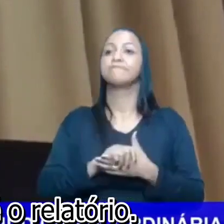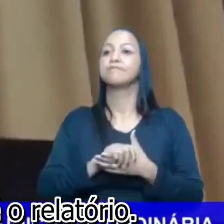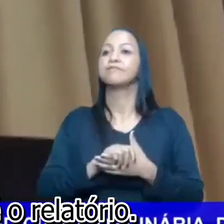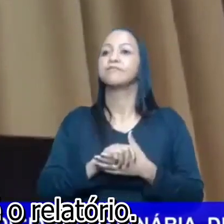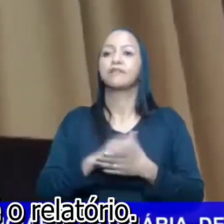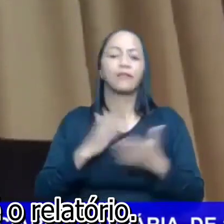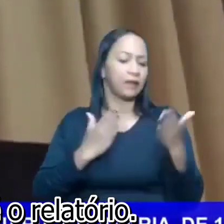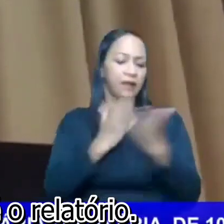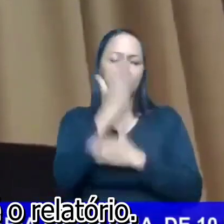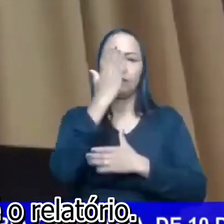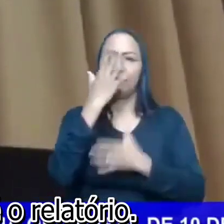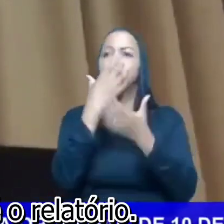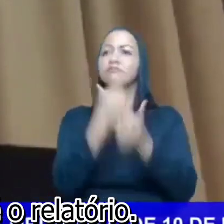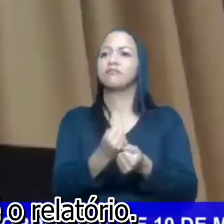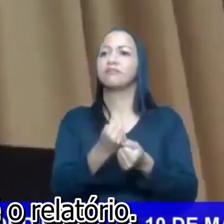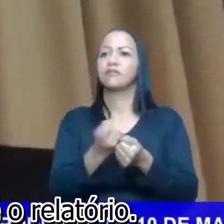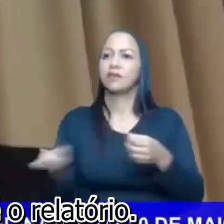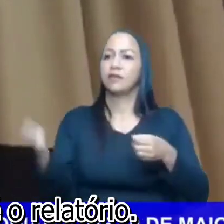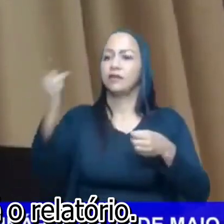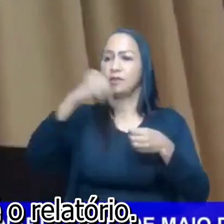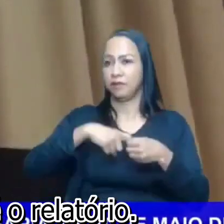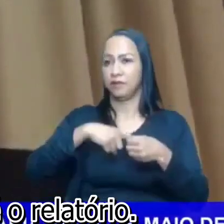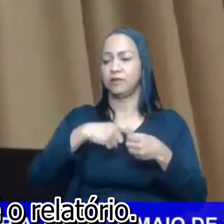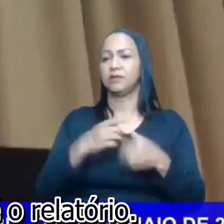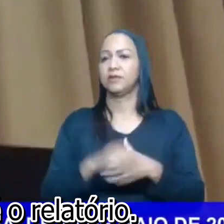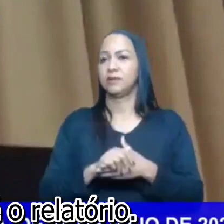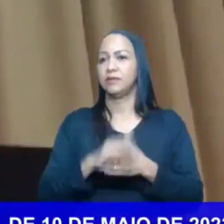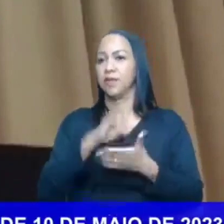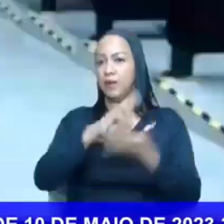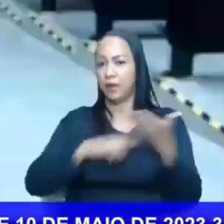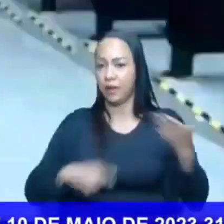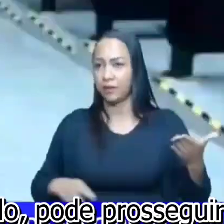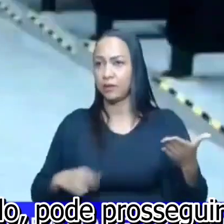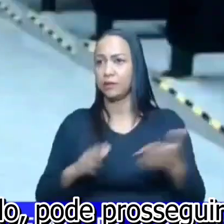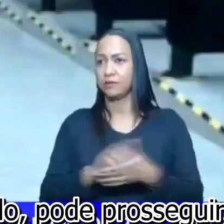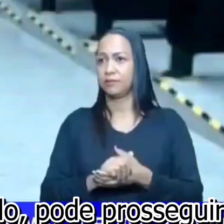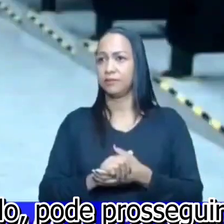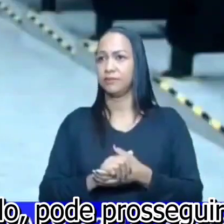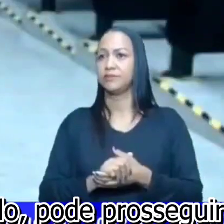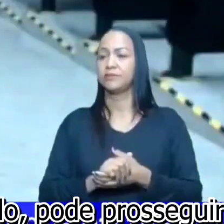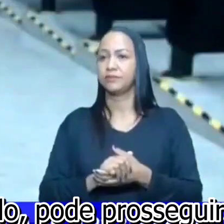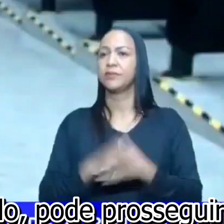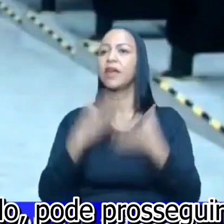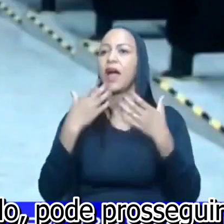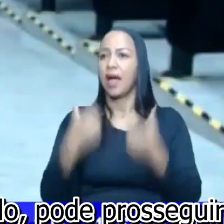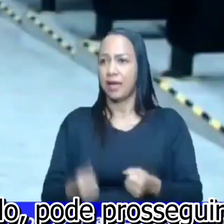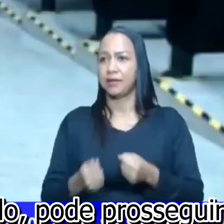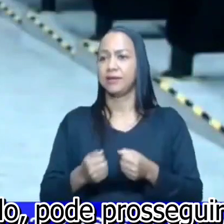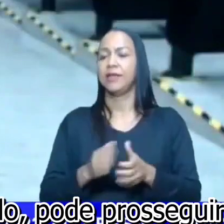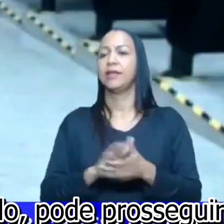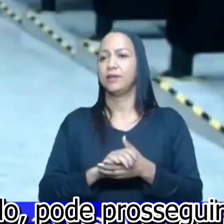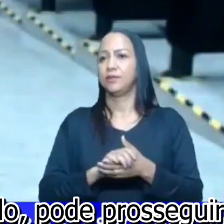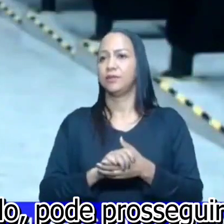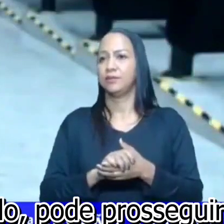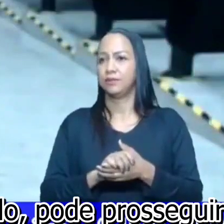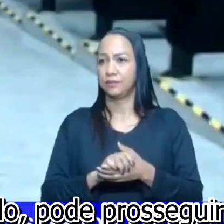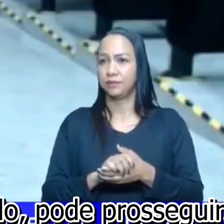pela desaprovação e restituição. Esse é o relatório. Doutor Pablo. Reitero o parecer, senhor presidente. Reiterado, Paulo, pode